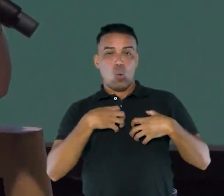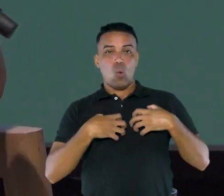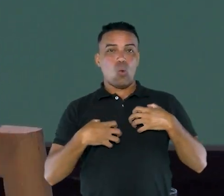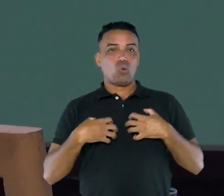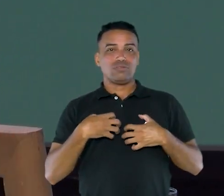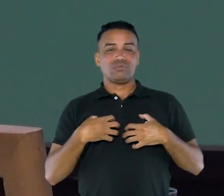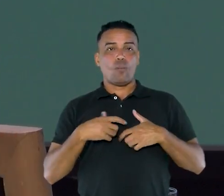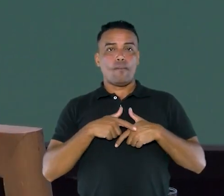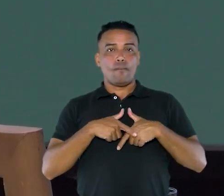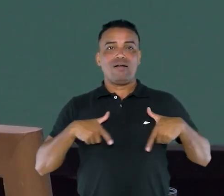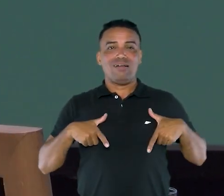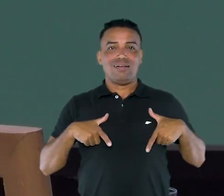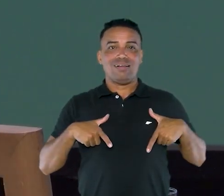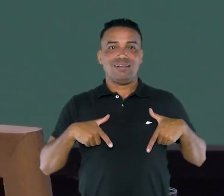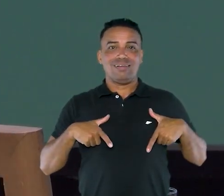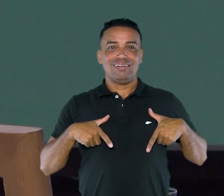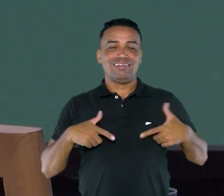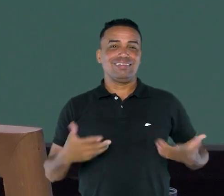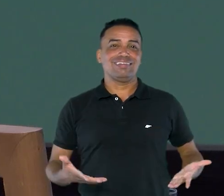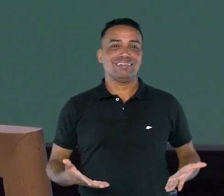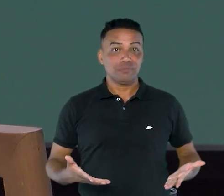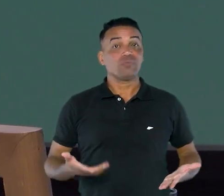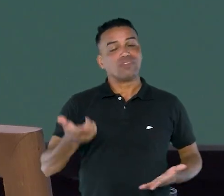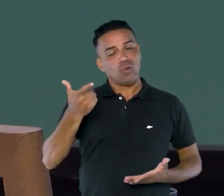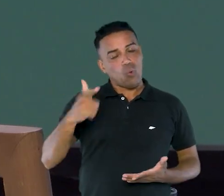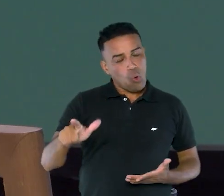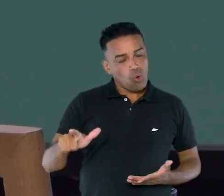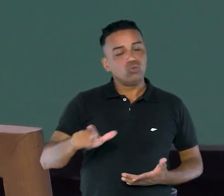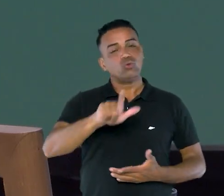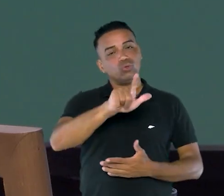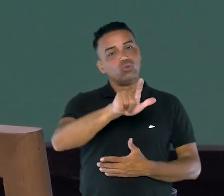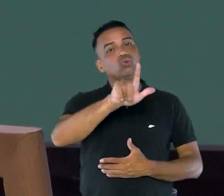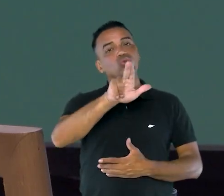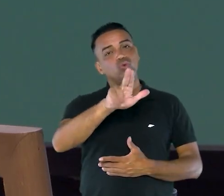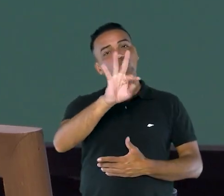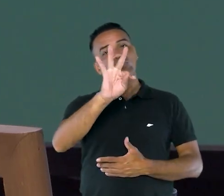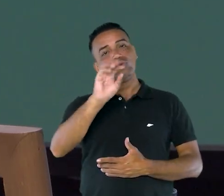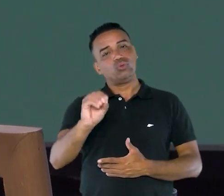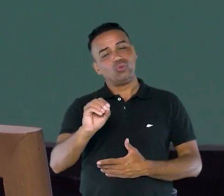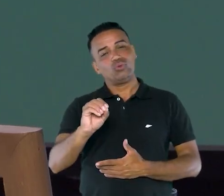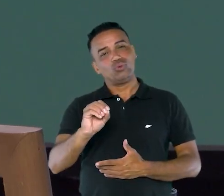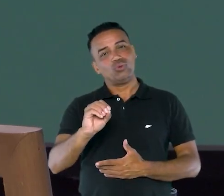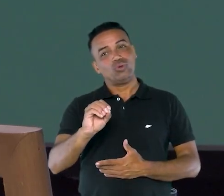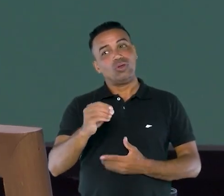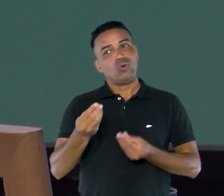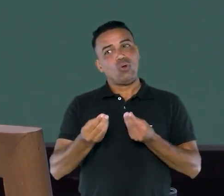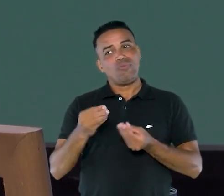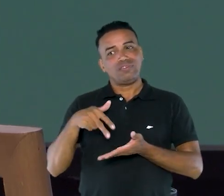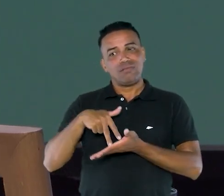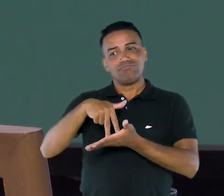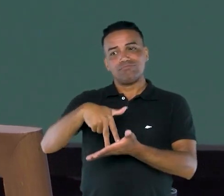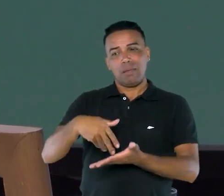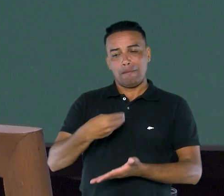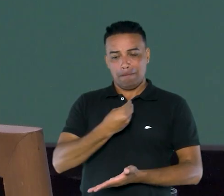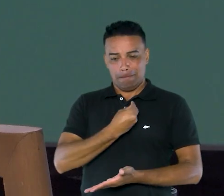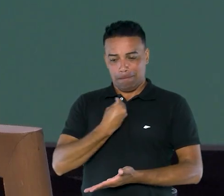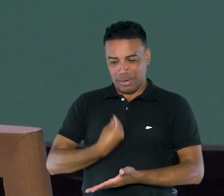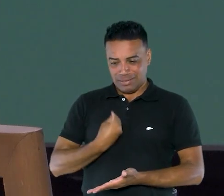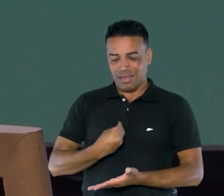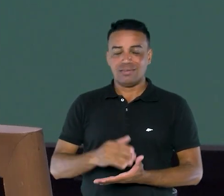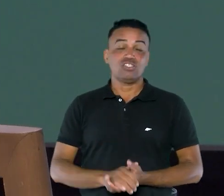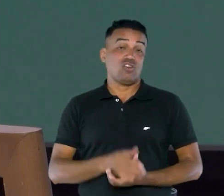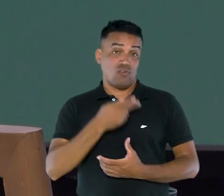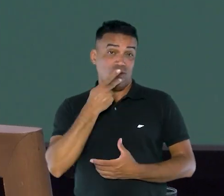faz, incorpora. Então, é um outro luto. Como você vai estar aqui? Aí eu